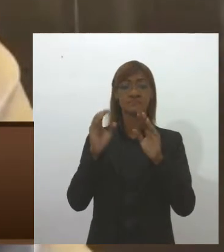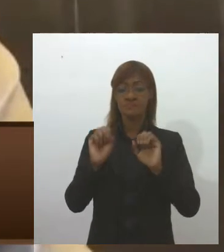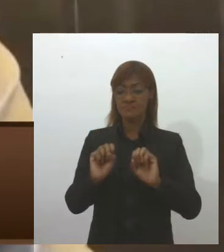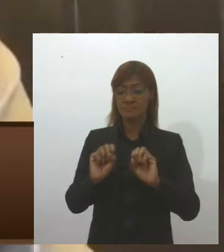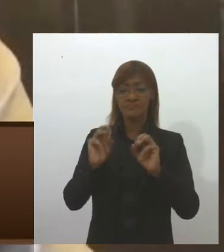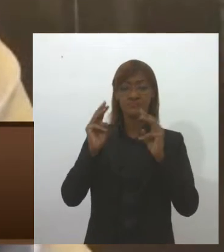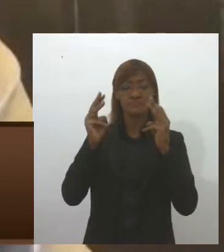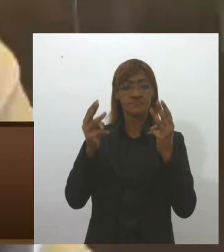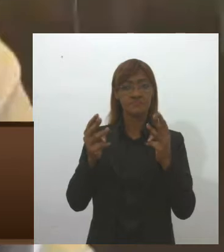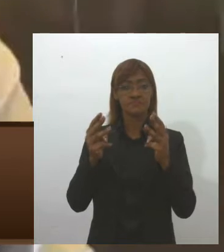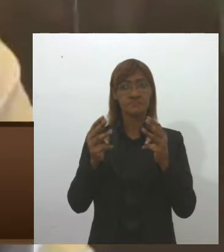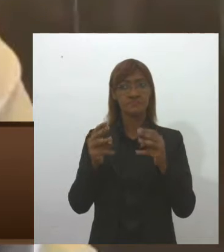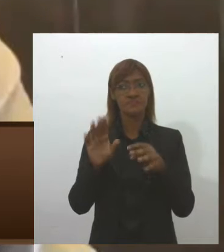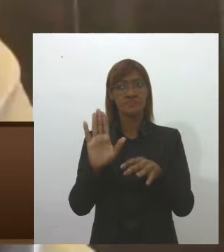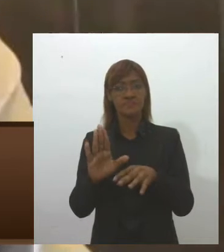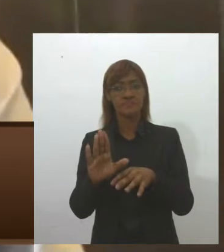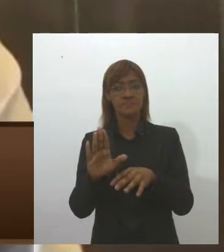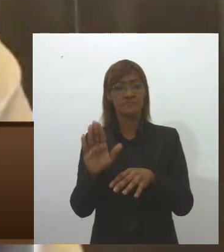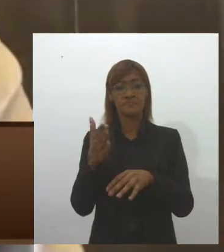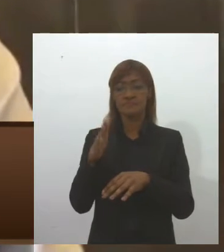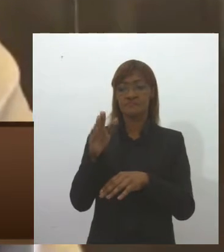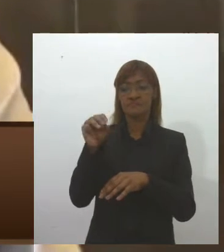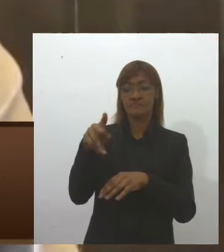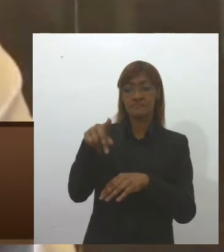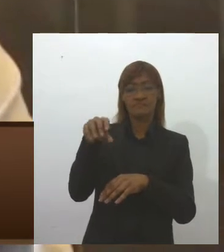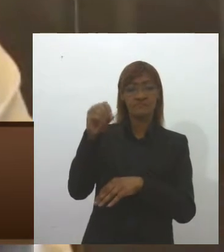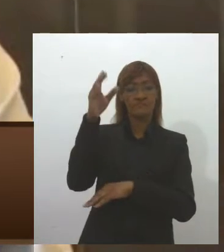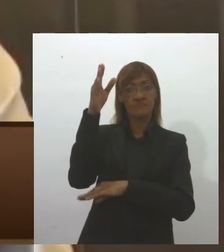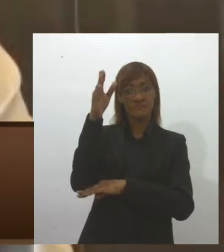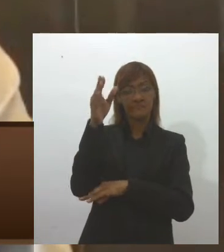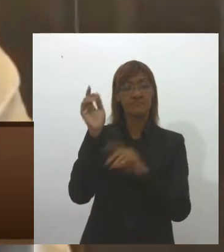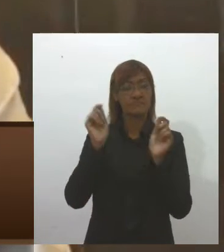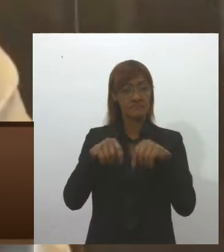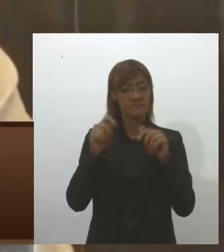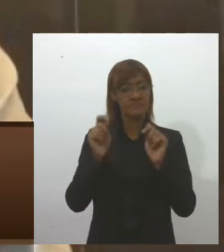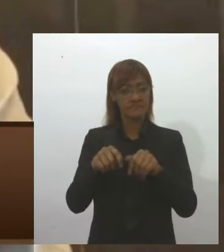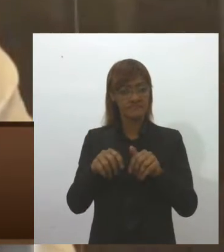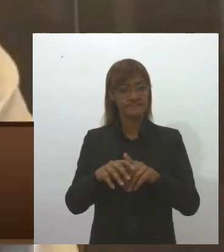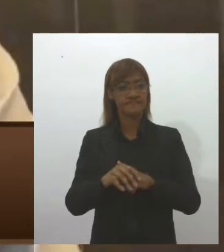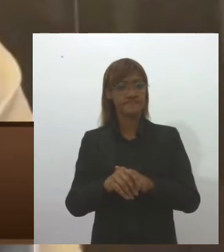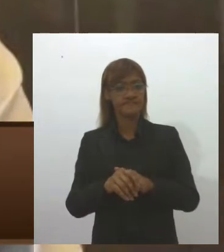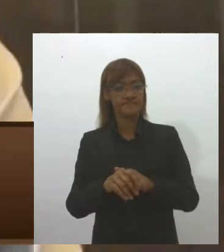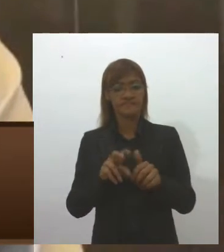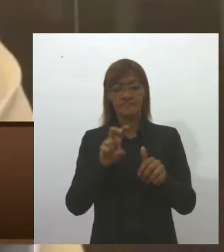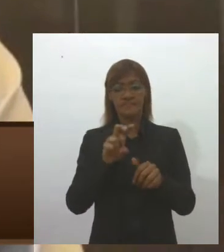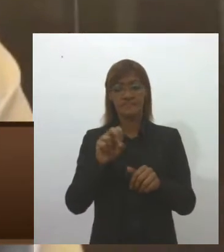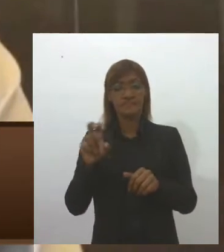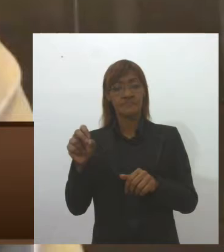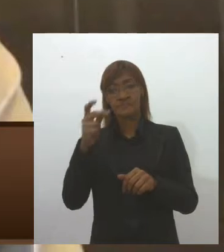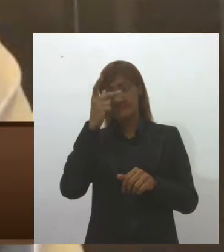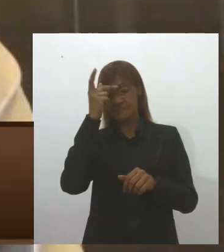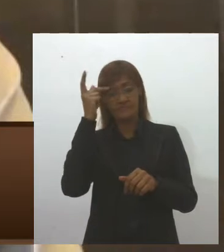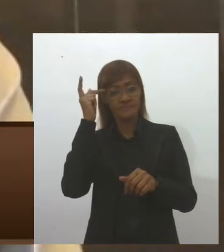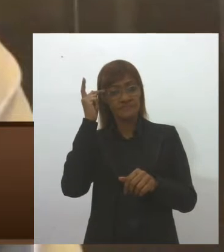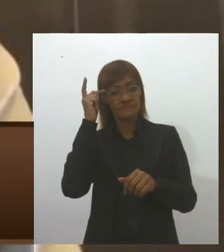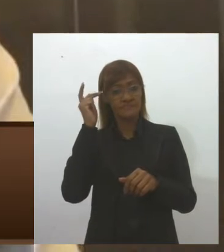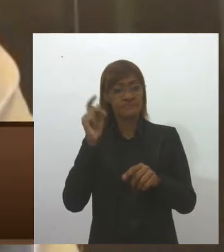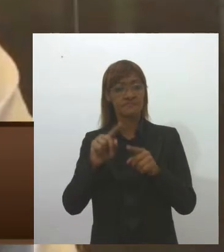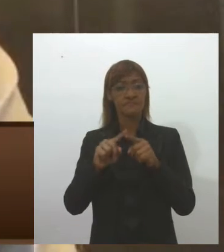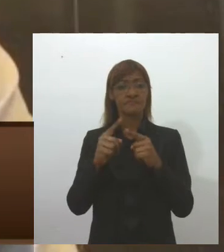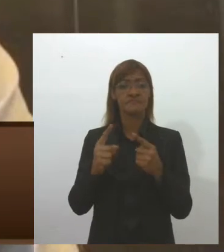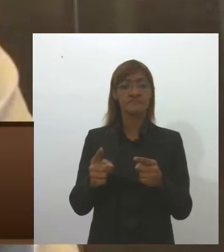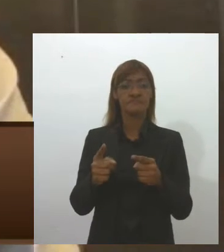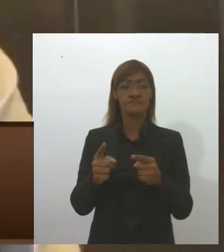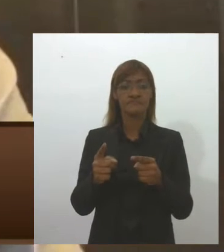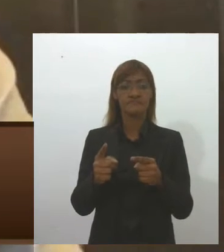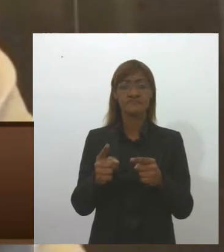de médio porte, os hotéis atendem. Tem hotel aqui que atende evento até de 500 pessoas, mas os hotéis não